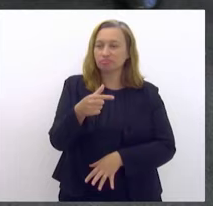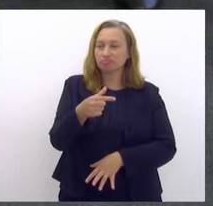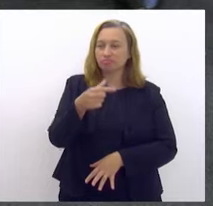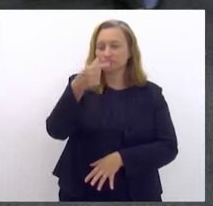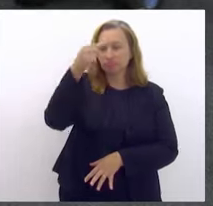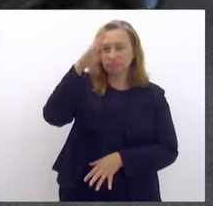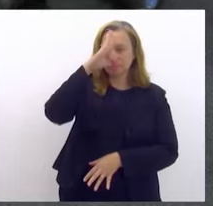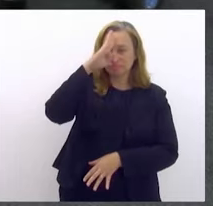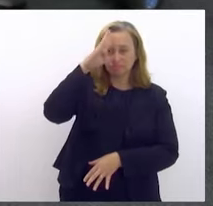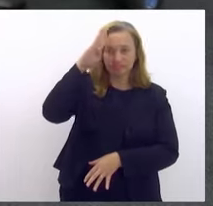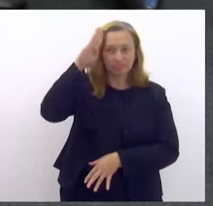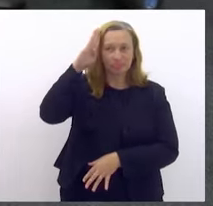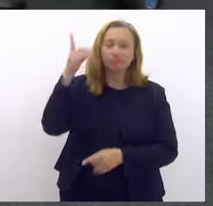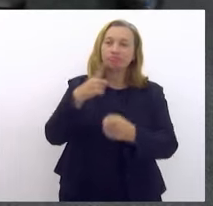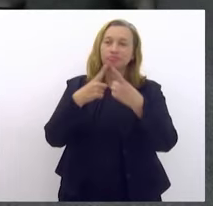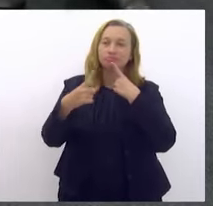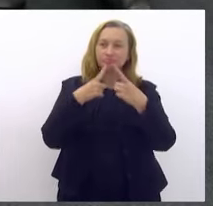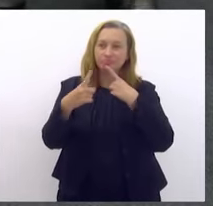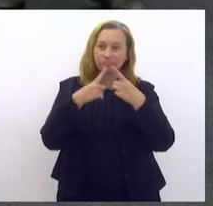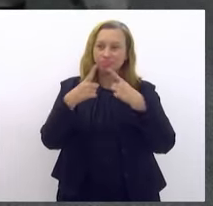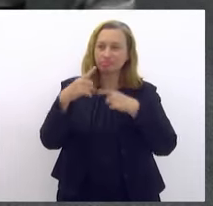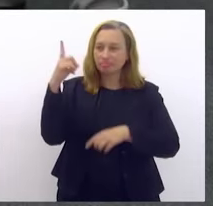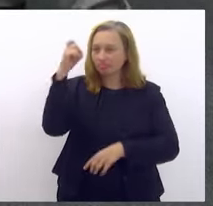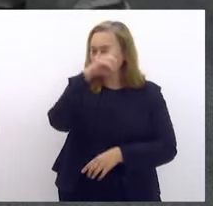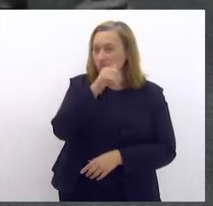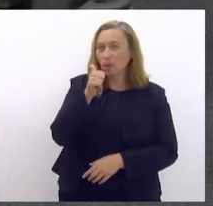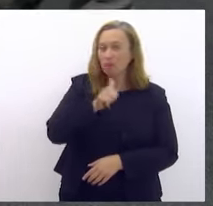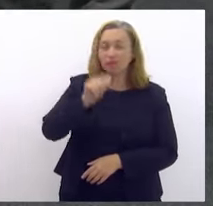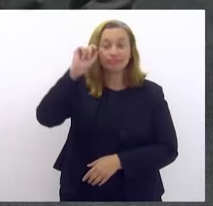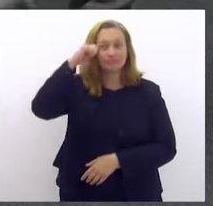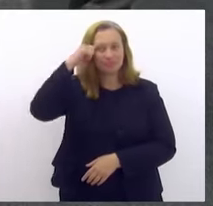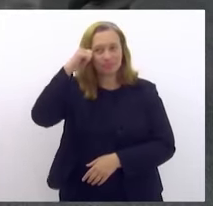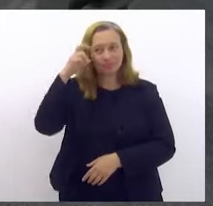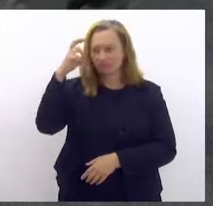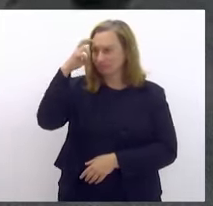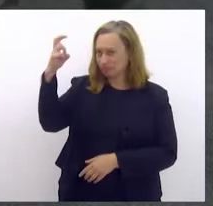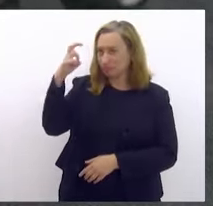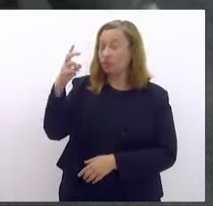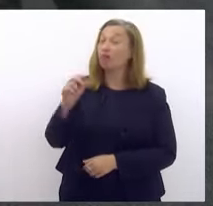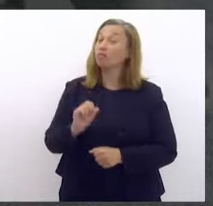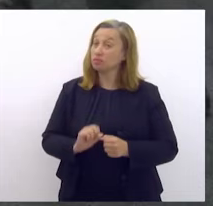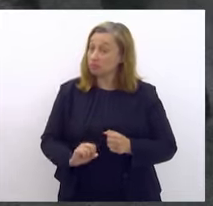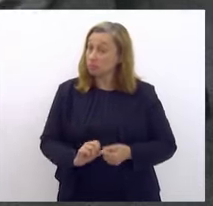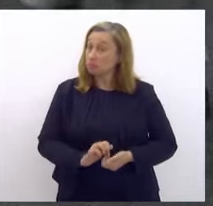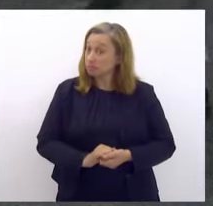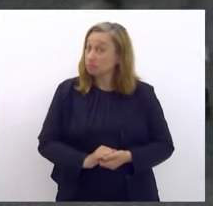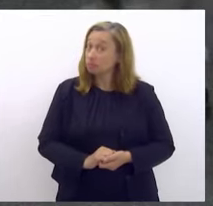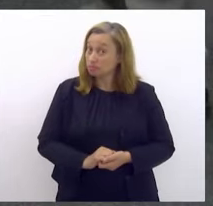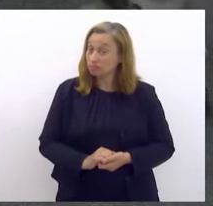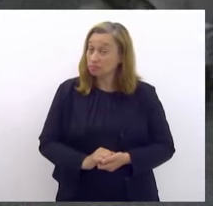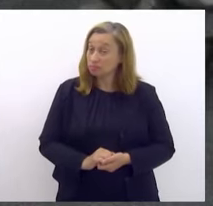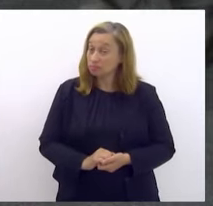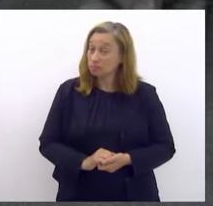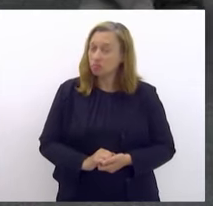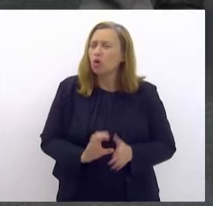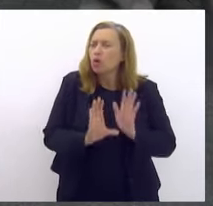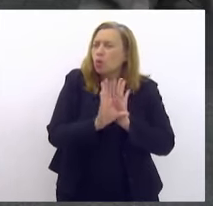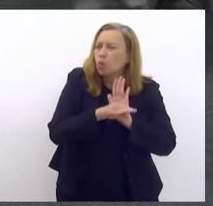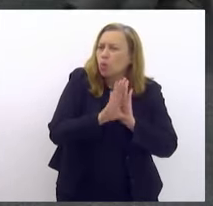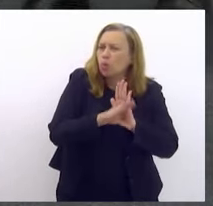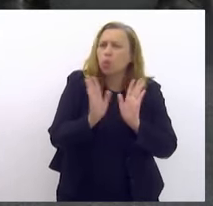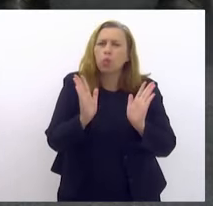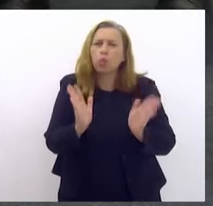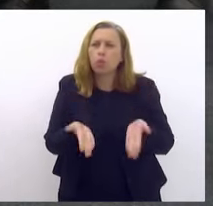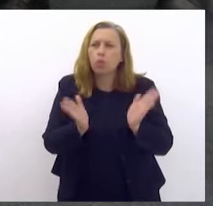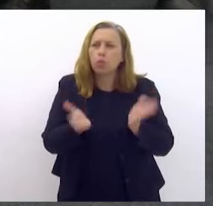que sempre são difíceis para uma mulher negra intelectual fazer, inclusive criando conceitos hoje que